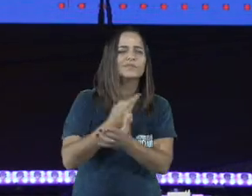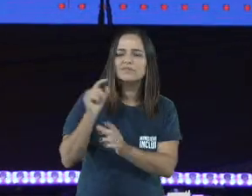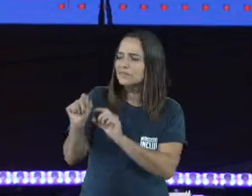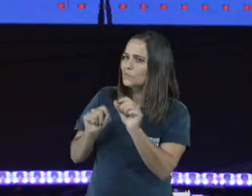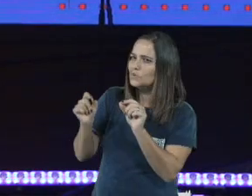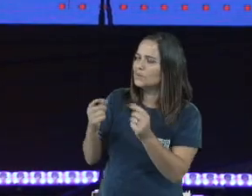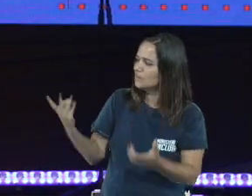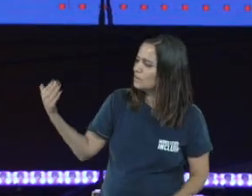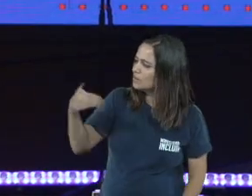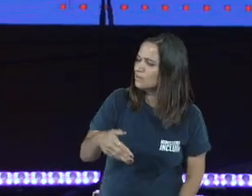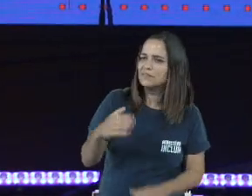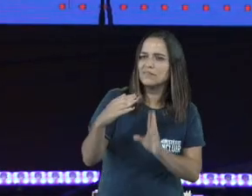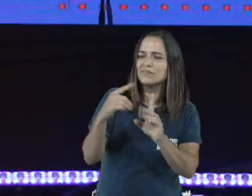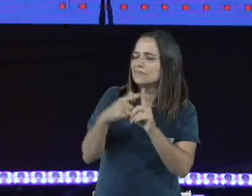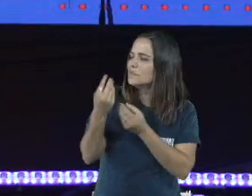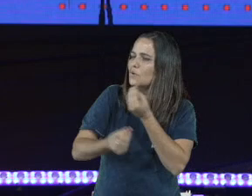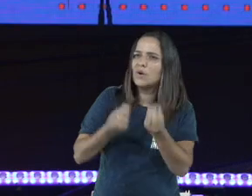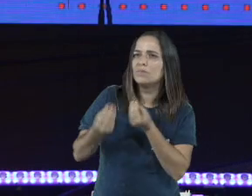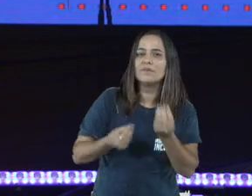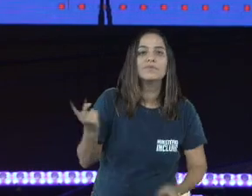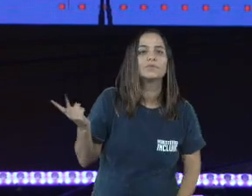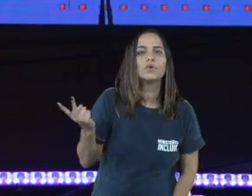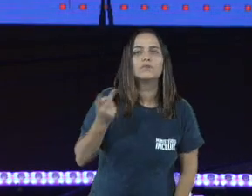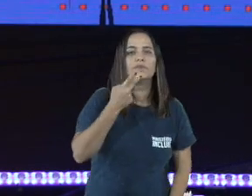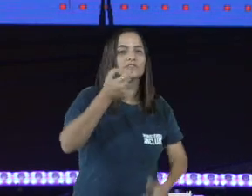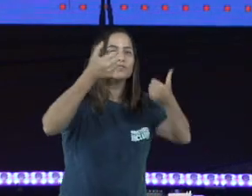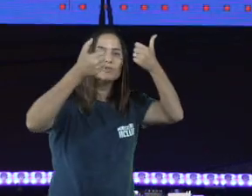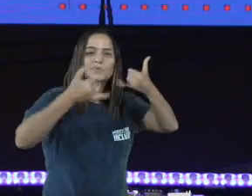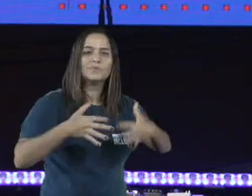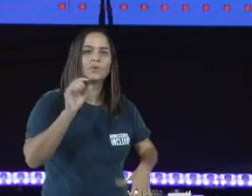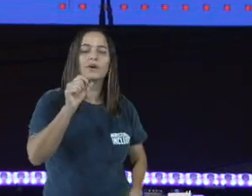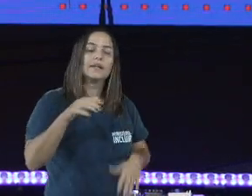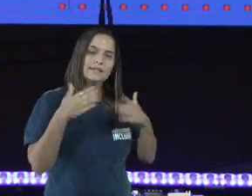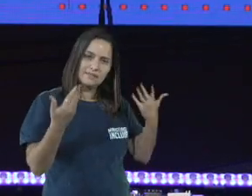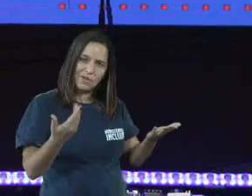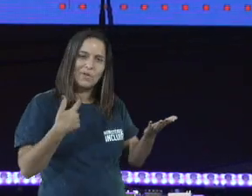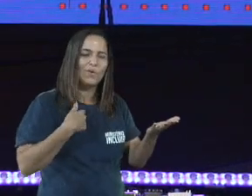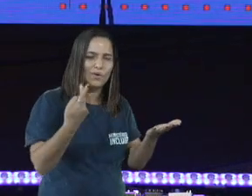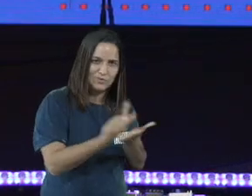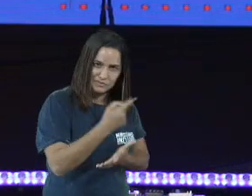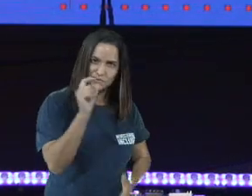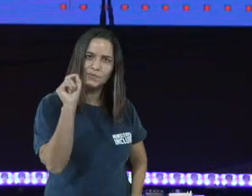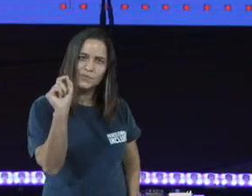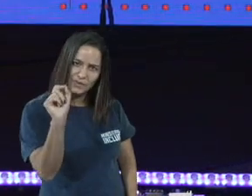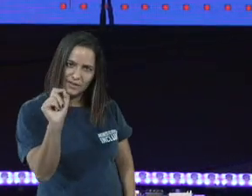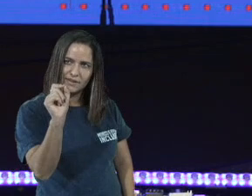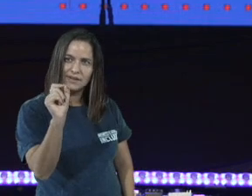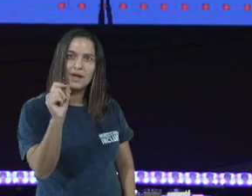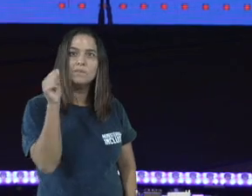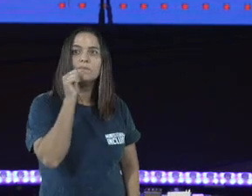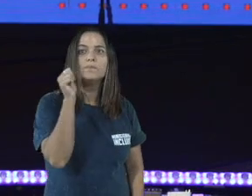que ela enchia na na bica dos banheiros e veio com um saco de farinha uns pedaço de